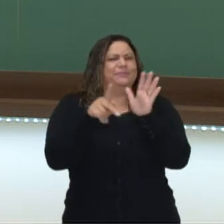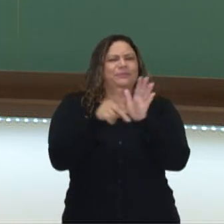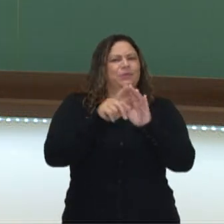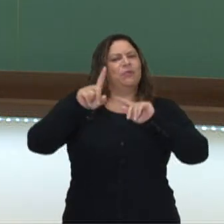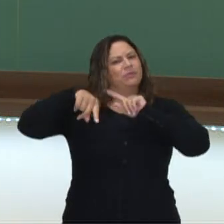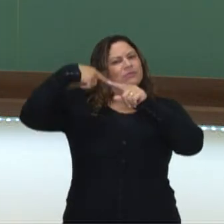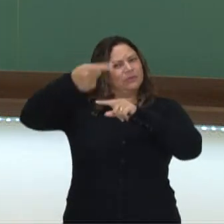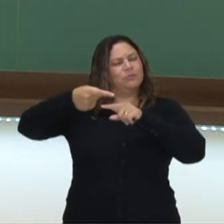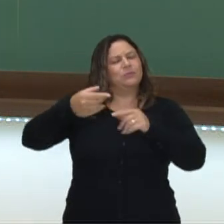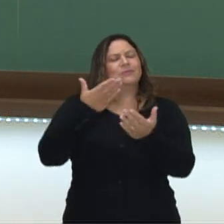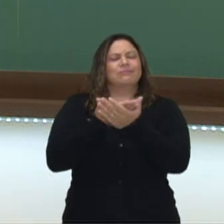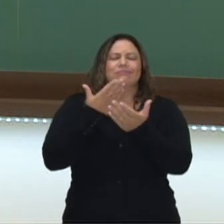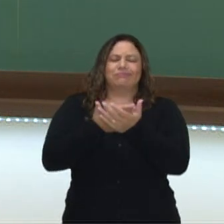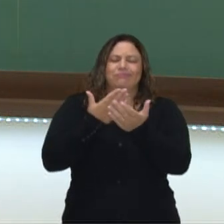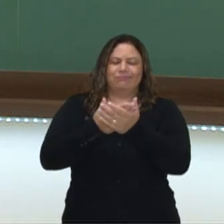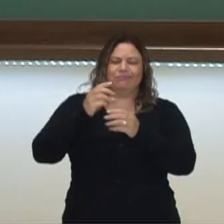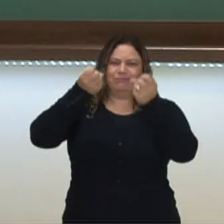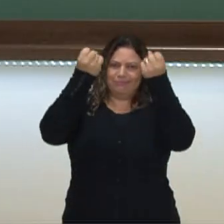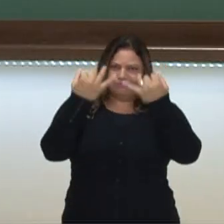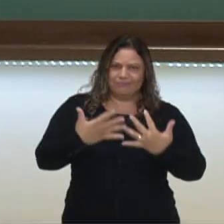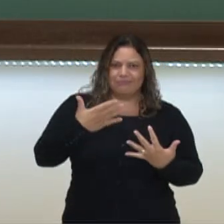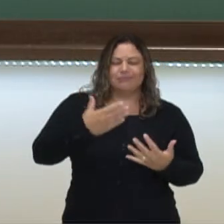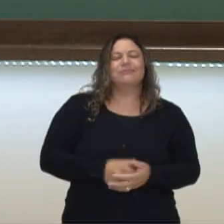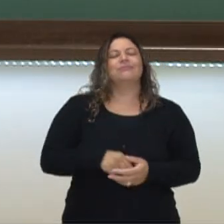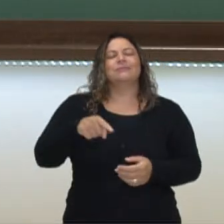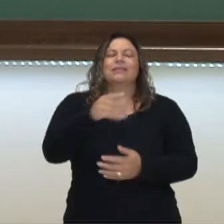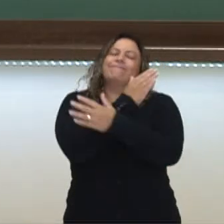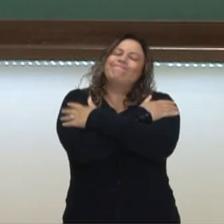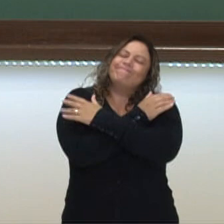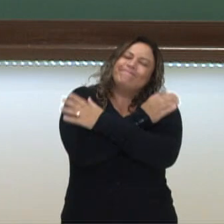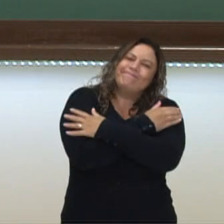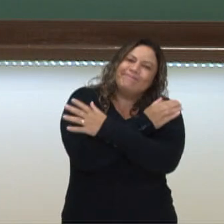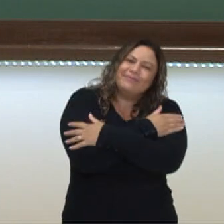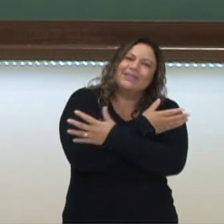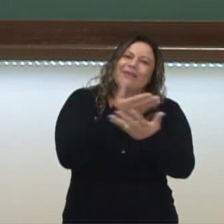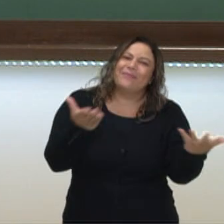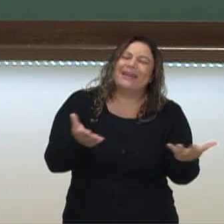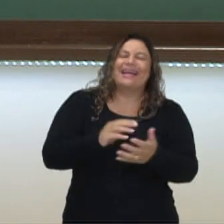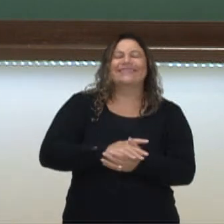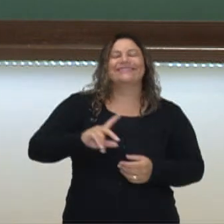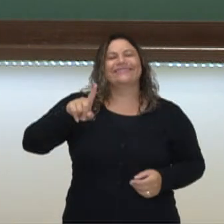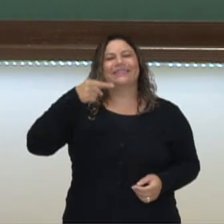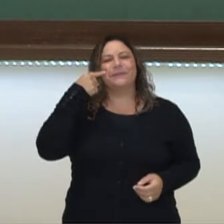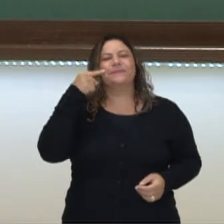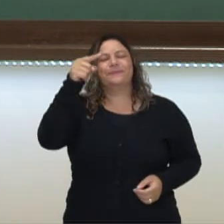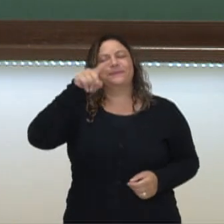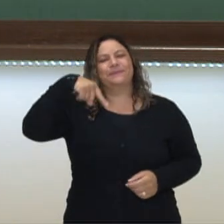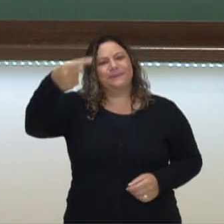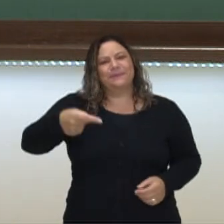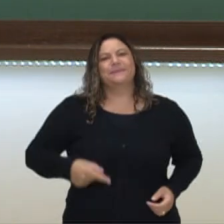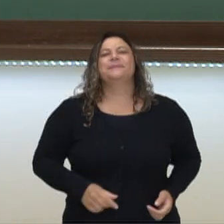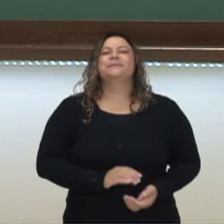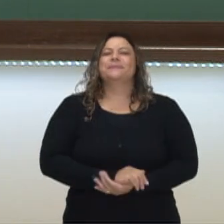isso melhor nas próximas aulas. Deixo com vocês um abraço carinhoso e a gente se vê em breve.